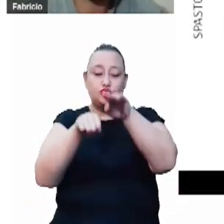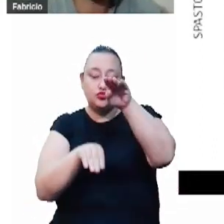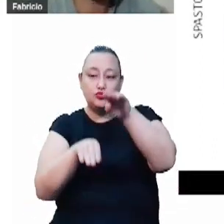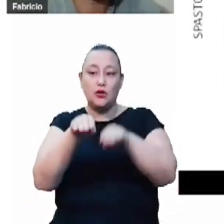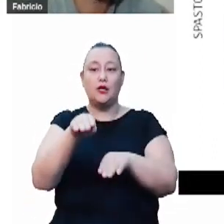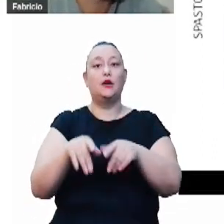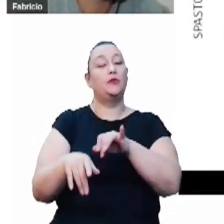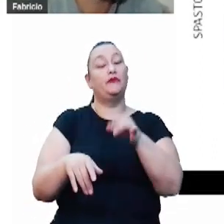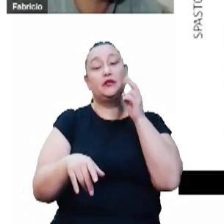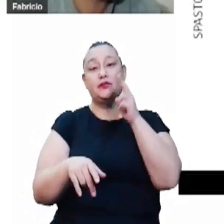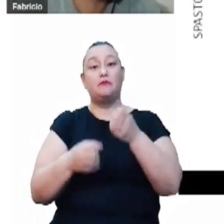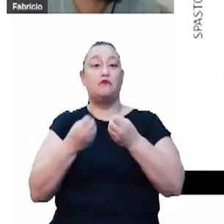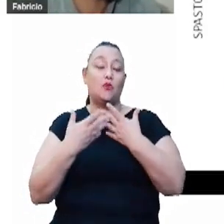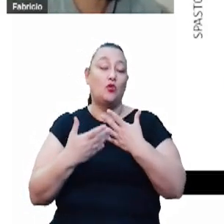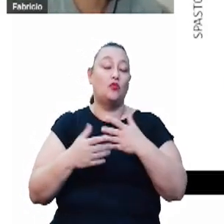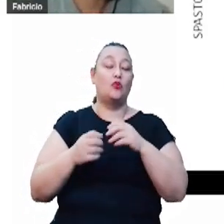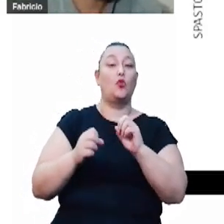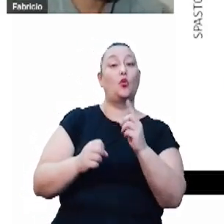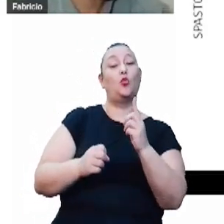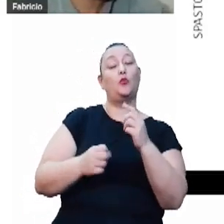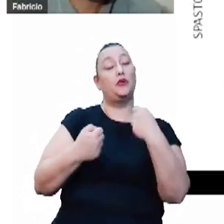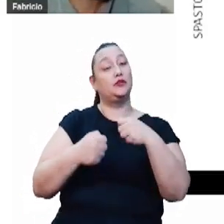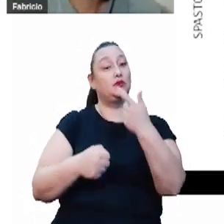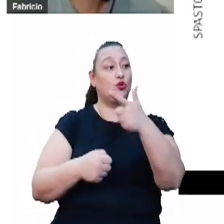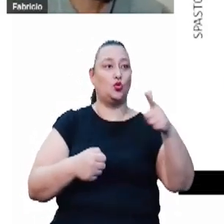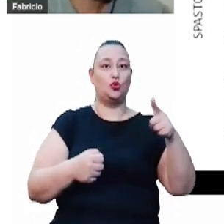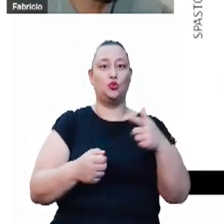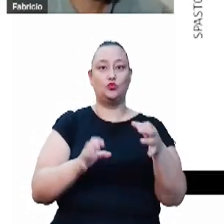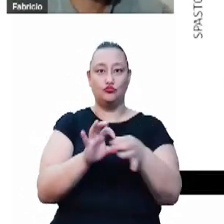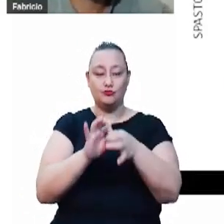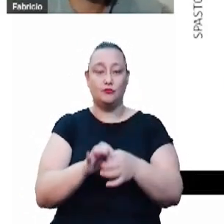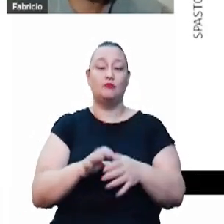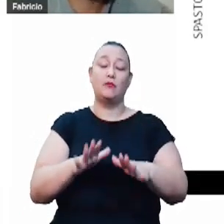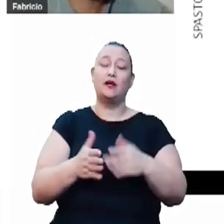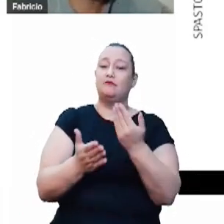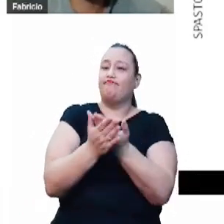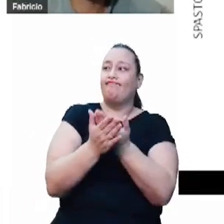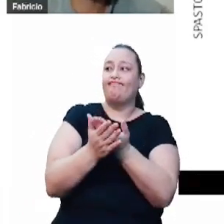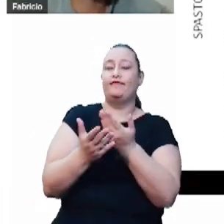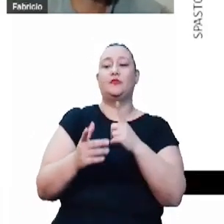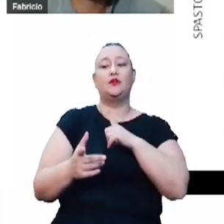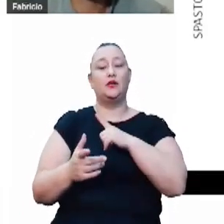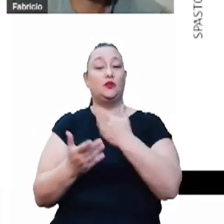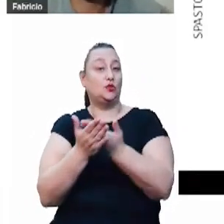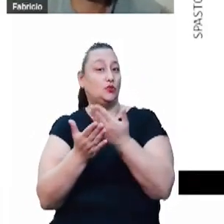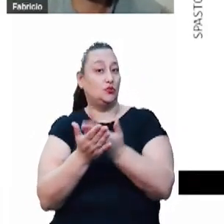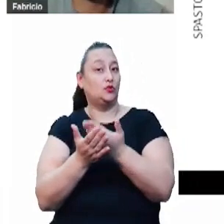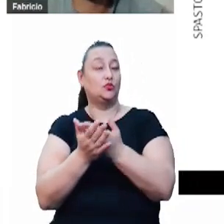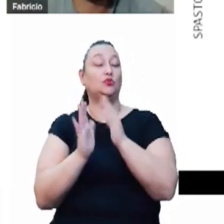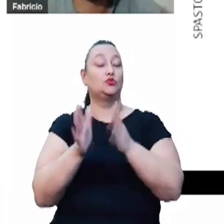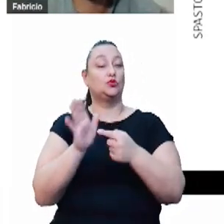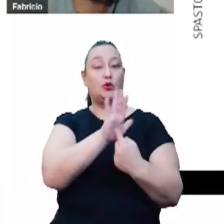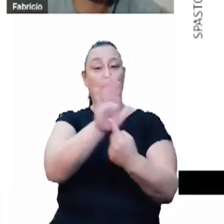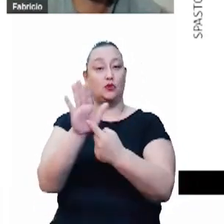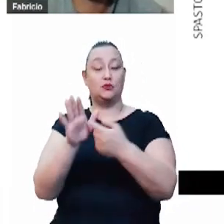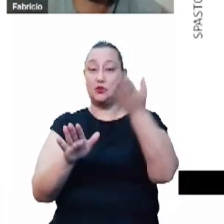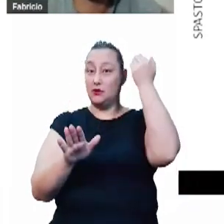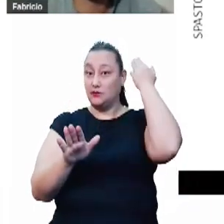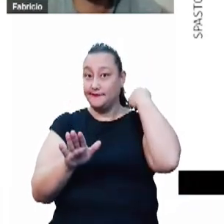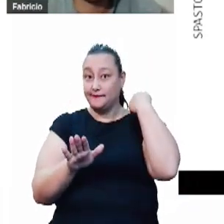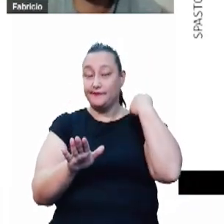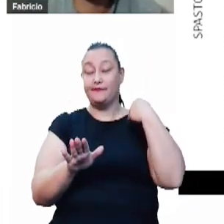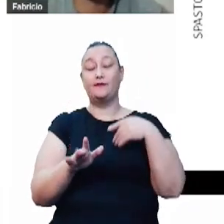né? E assim, em relação aos estudos, então tem aqueles estudos que eu mostrei anteriormente,